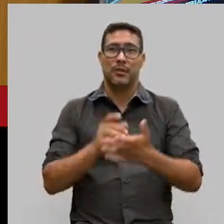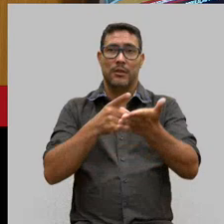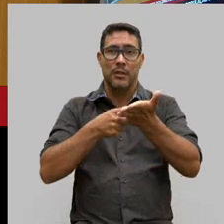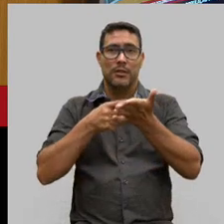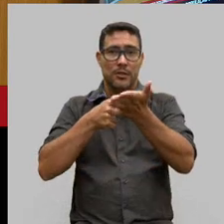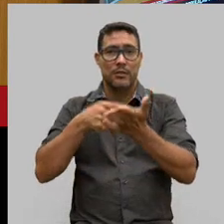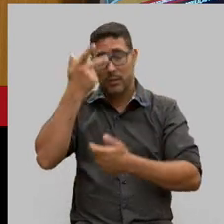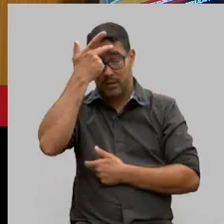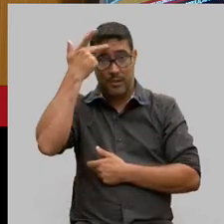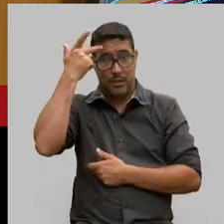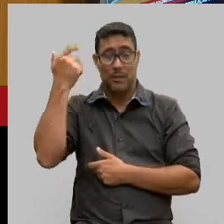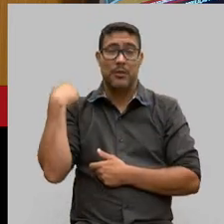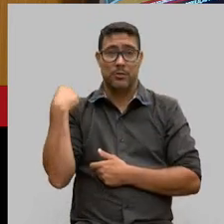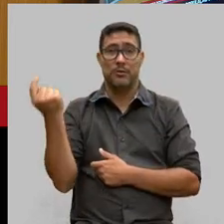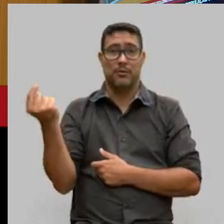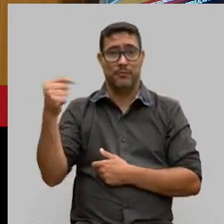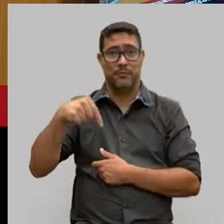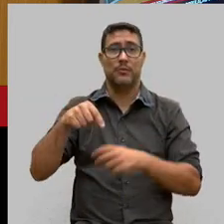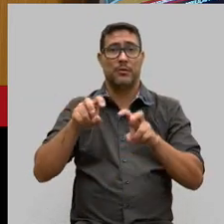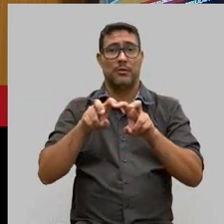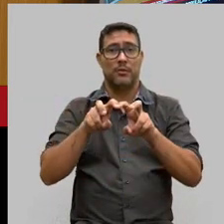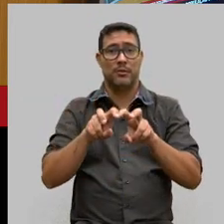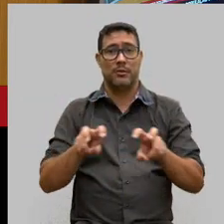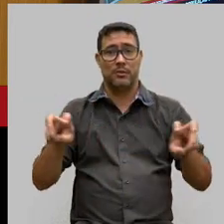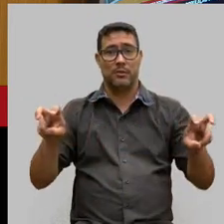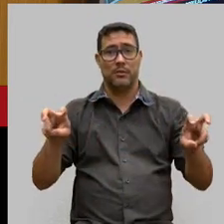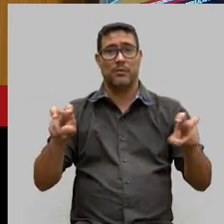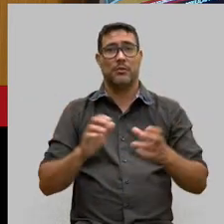compor a mesa aqui